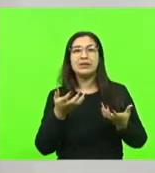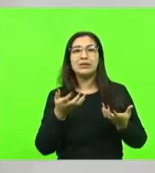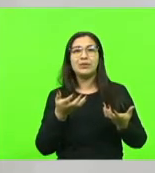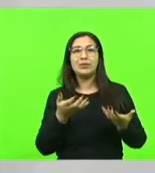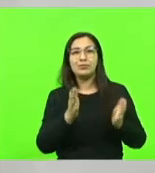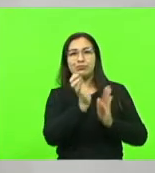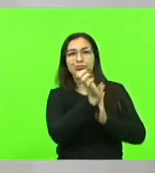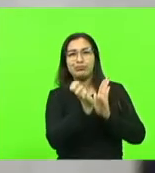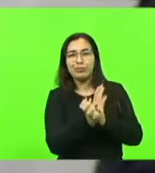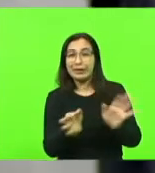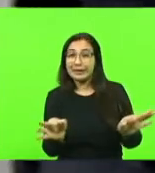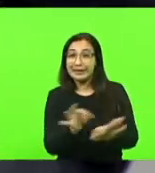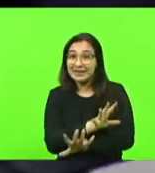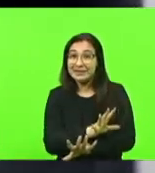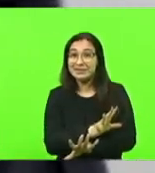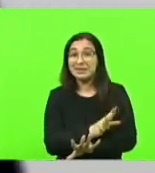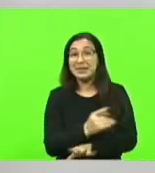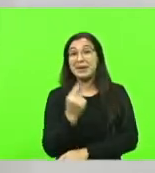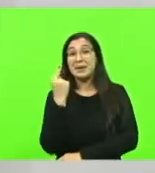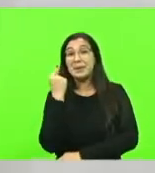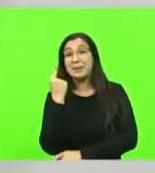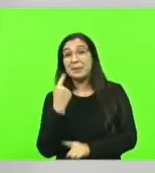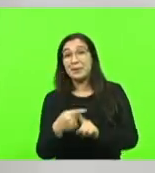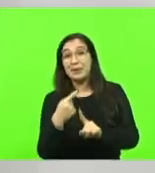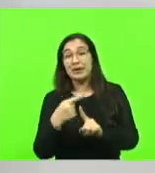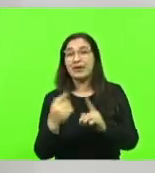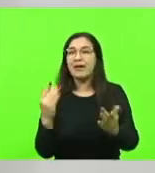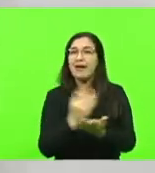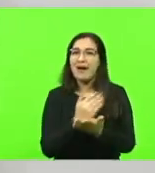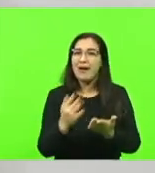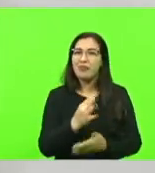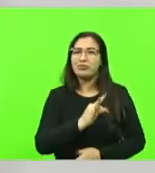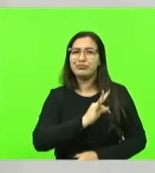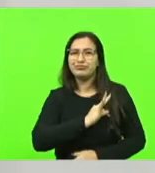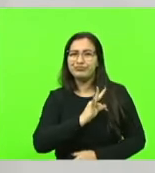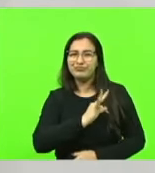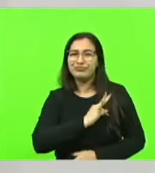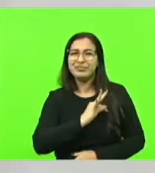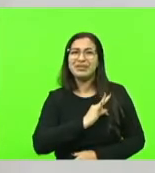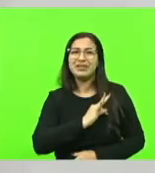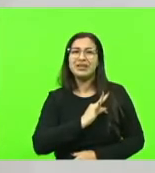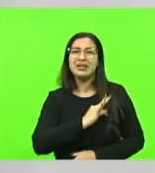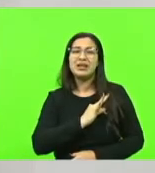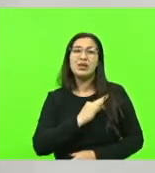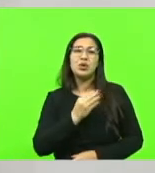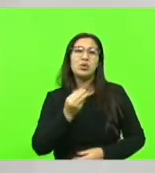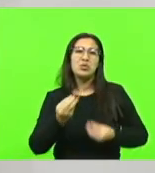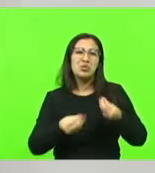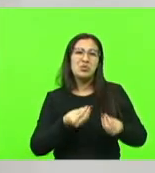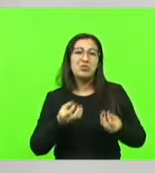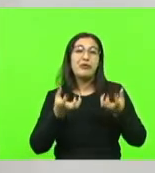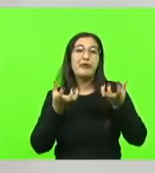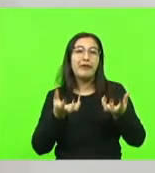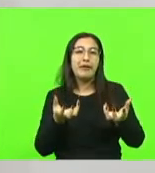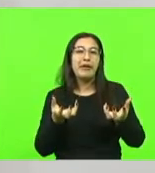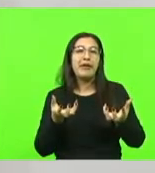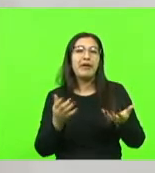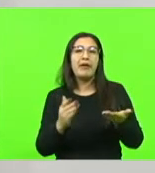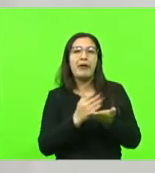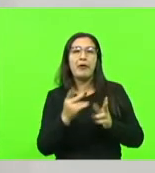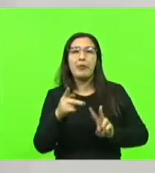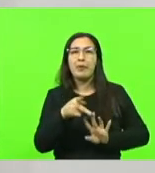porque, infelizmente, alguns técnicos do IMA insistem que algumas